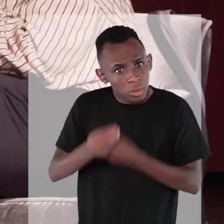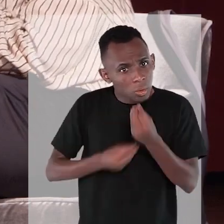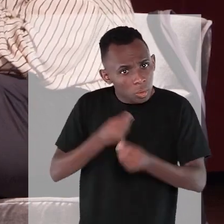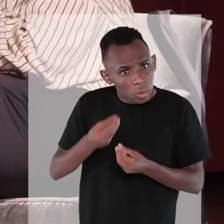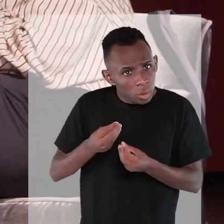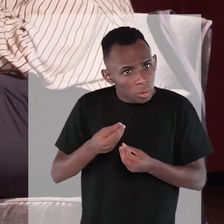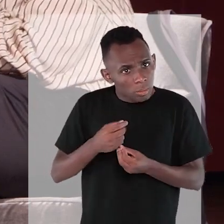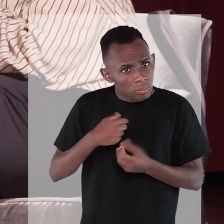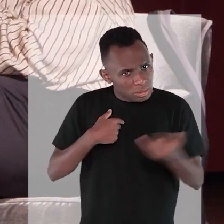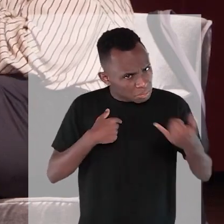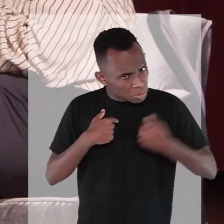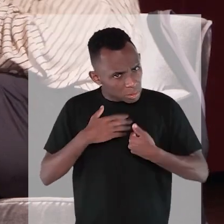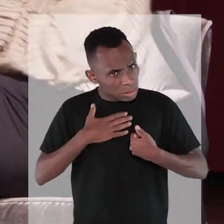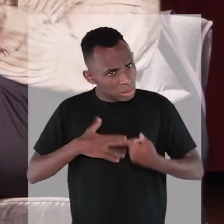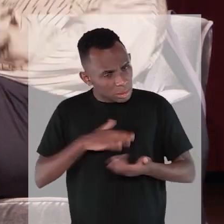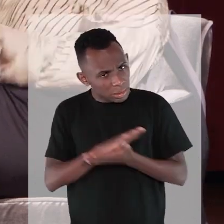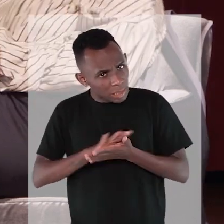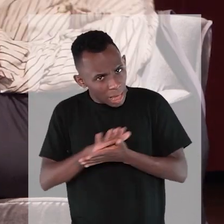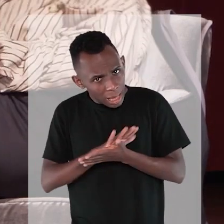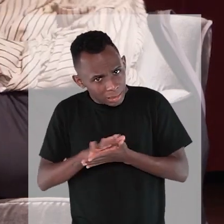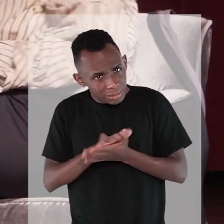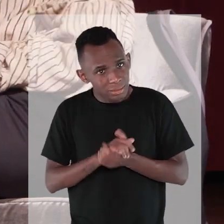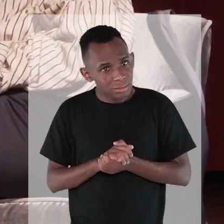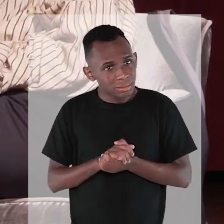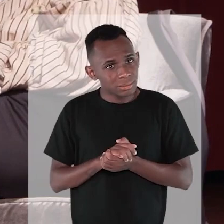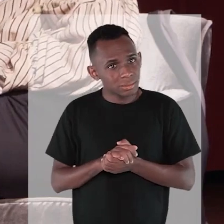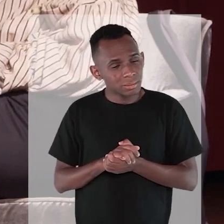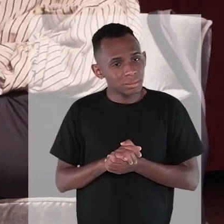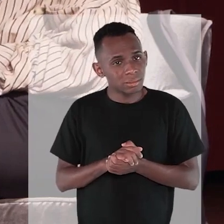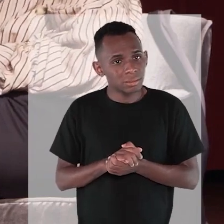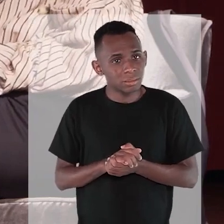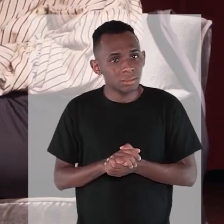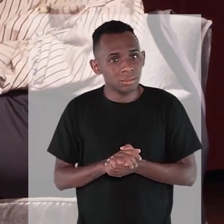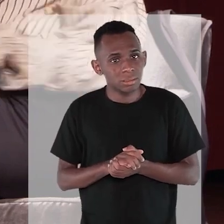é isso que eu estou entendendo? Está lá no livro. Eu cito o Chamaillou,